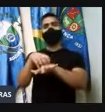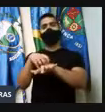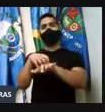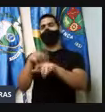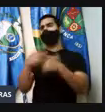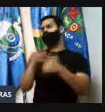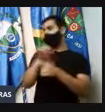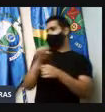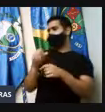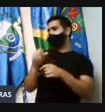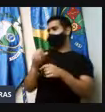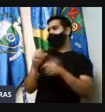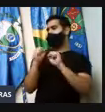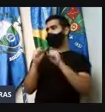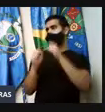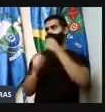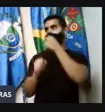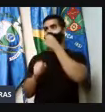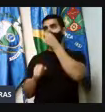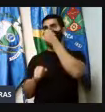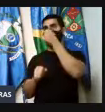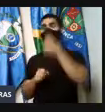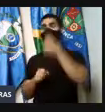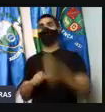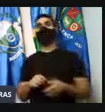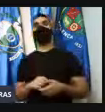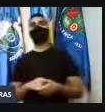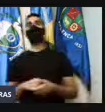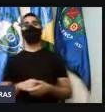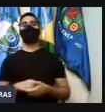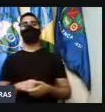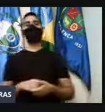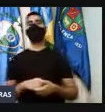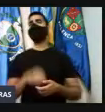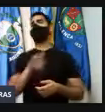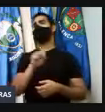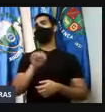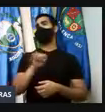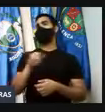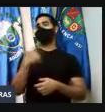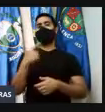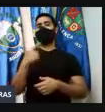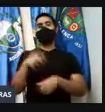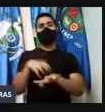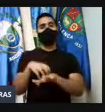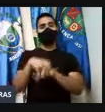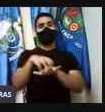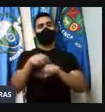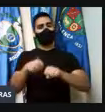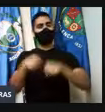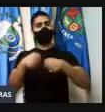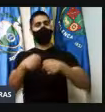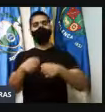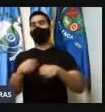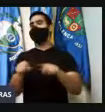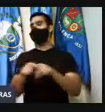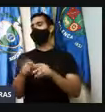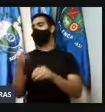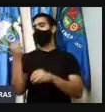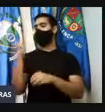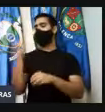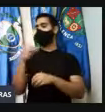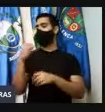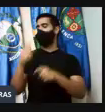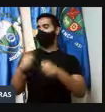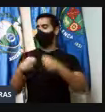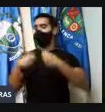gente não tiver um turismo fortalecido, a gente enfraquece a geração de renda